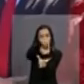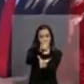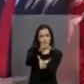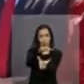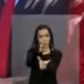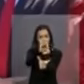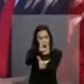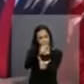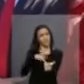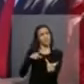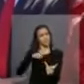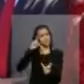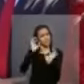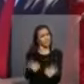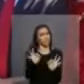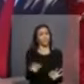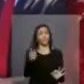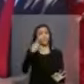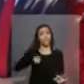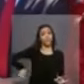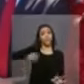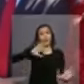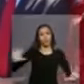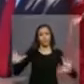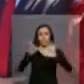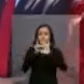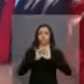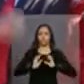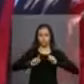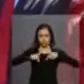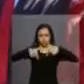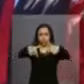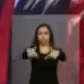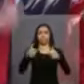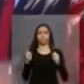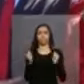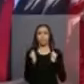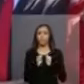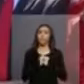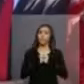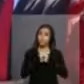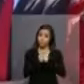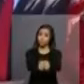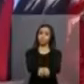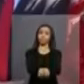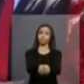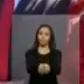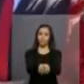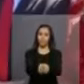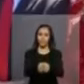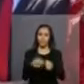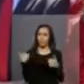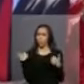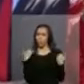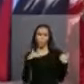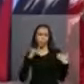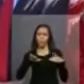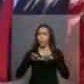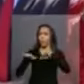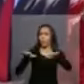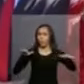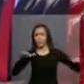nós vamos nos manter Unidos Unidos e mobilizados